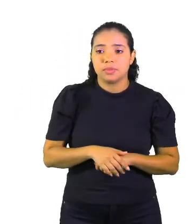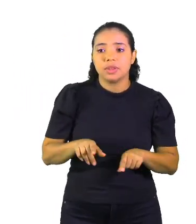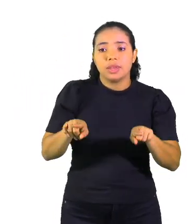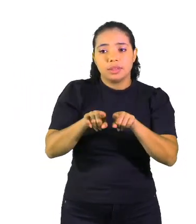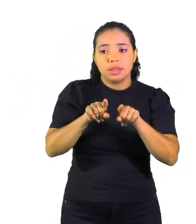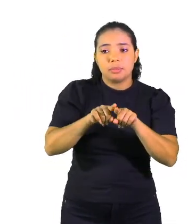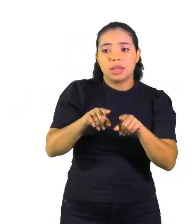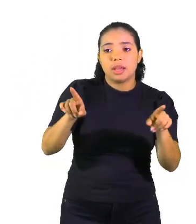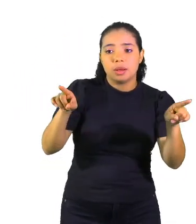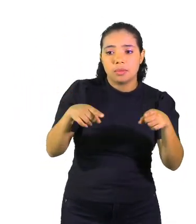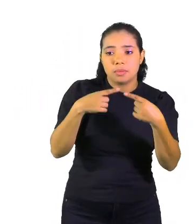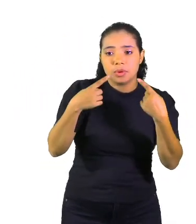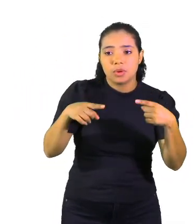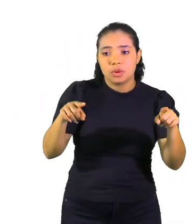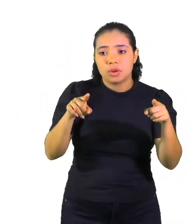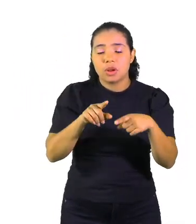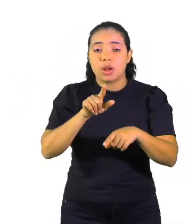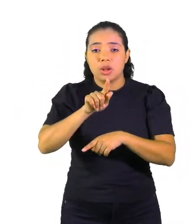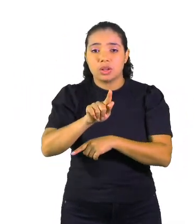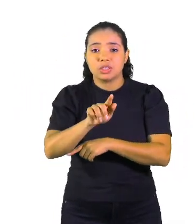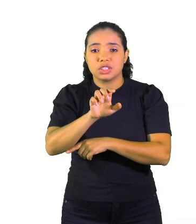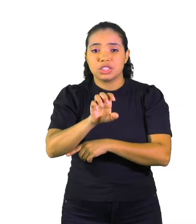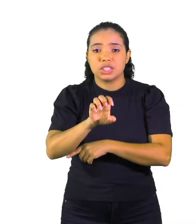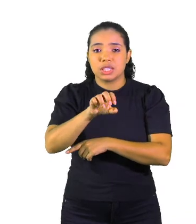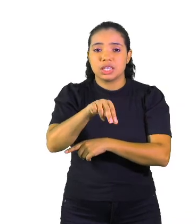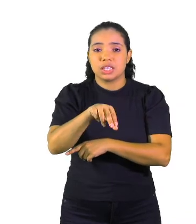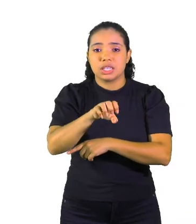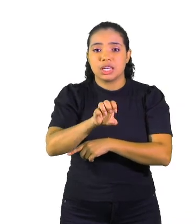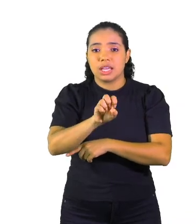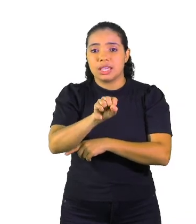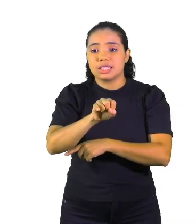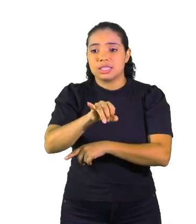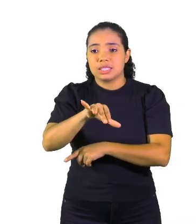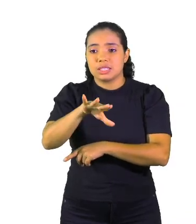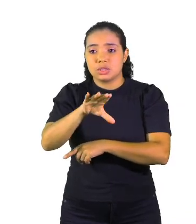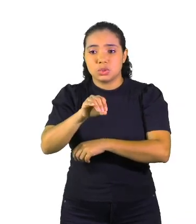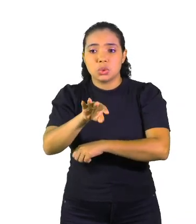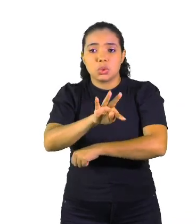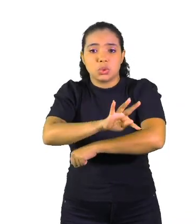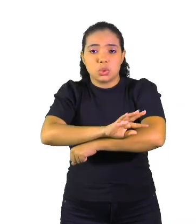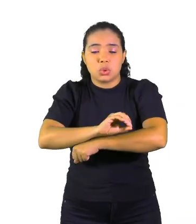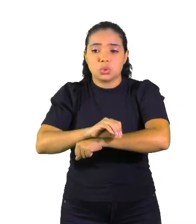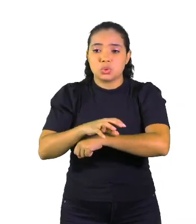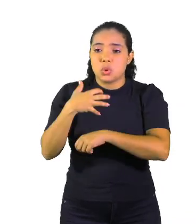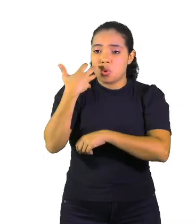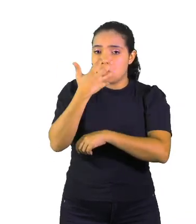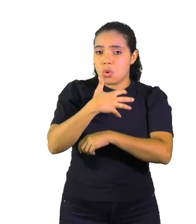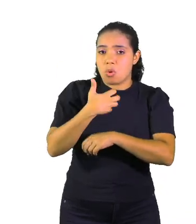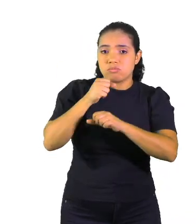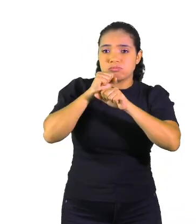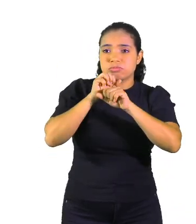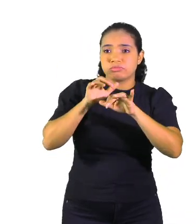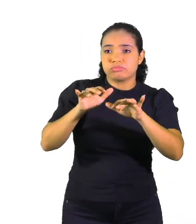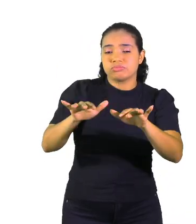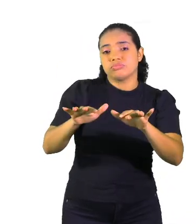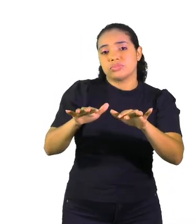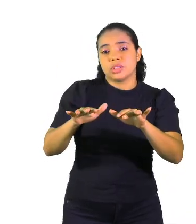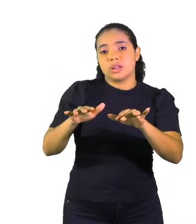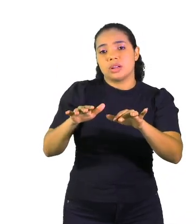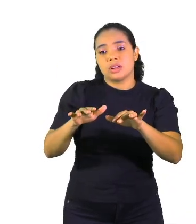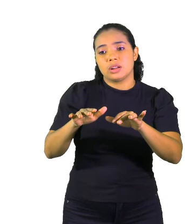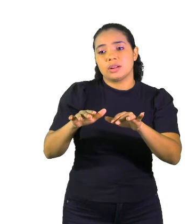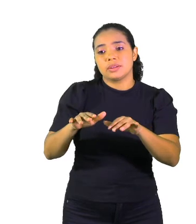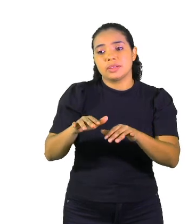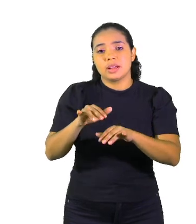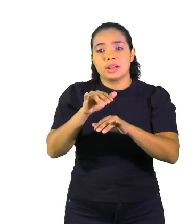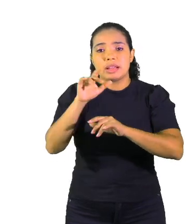nossa música o nosso Genésio Tocantins, né? O grande cantor que levou o nosso nome até uma das grandes